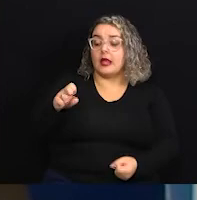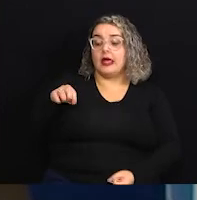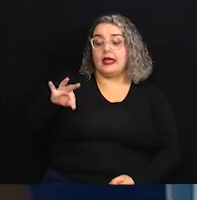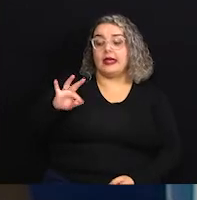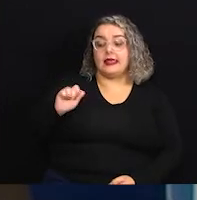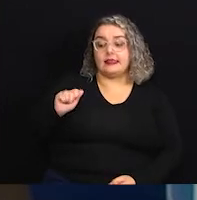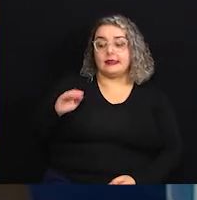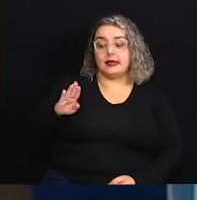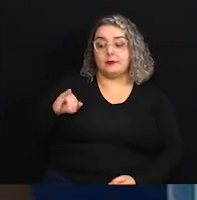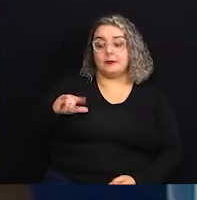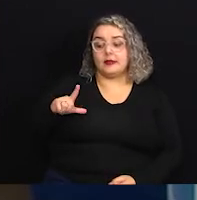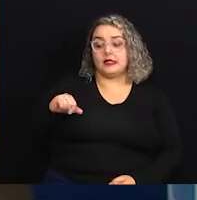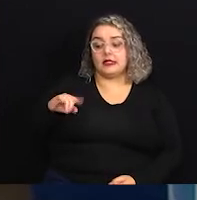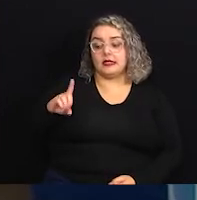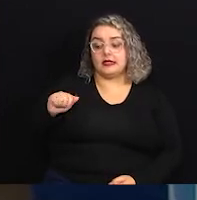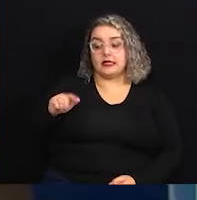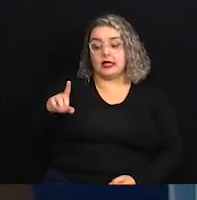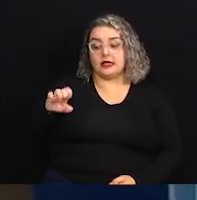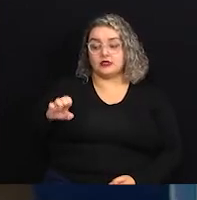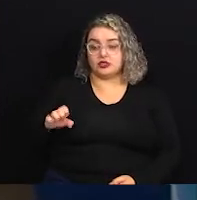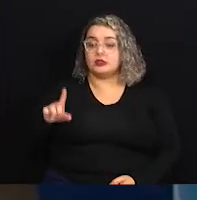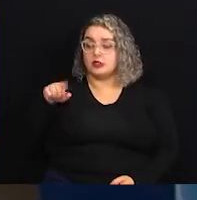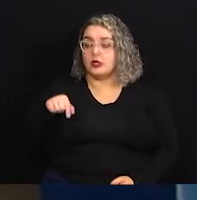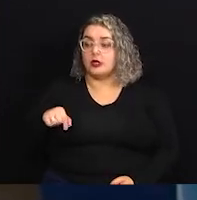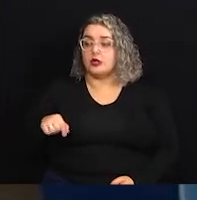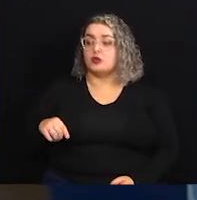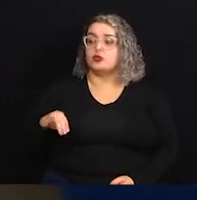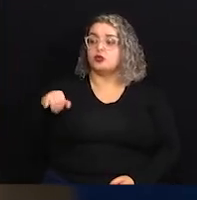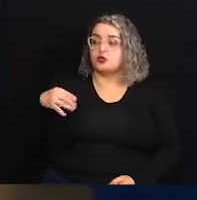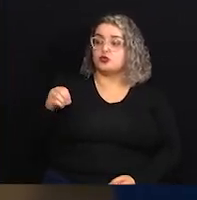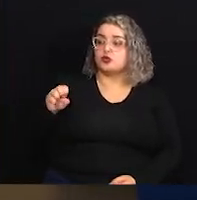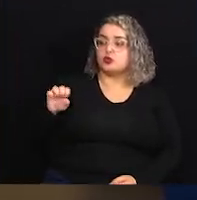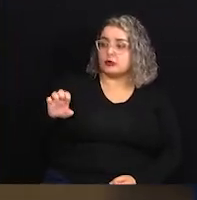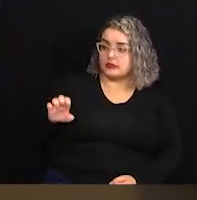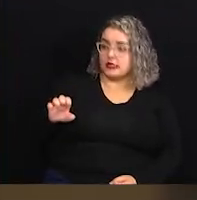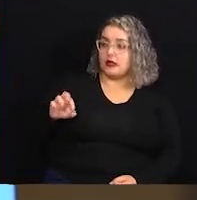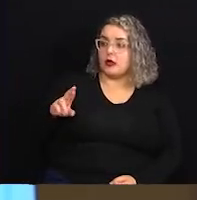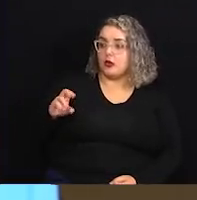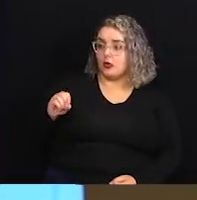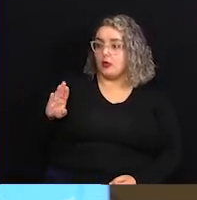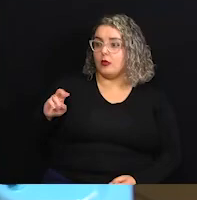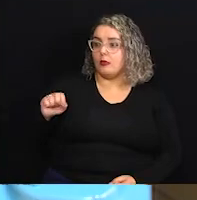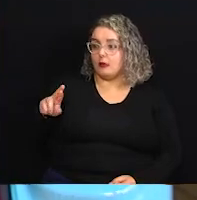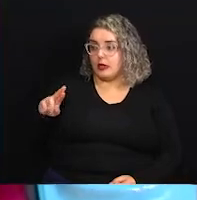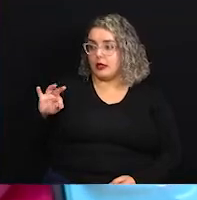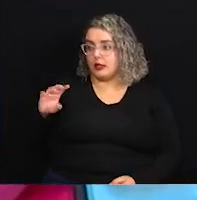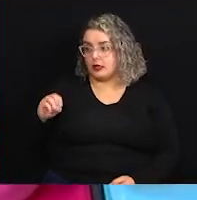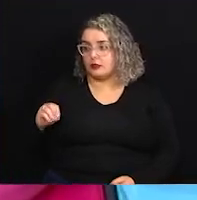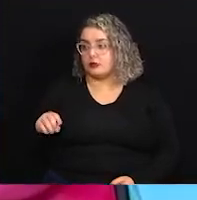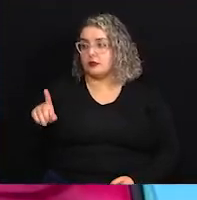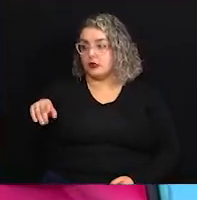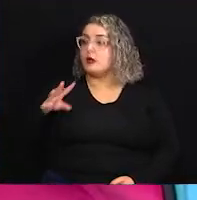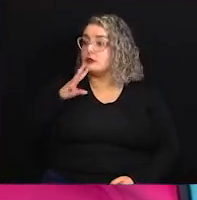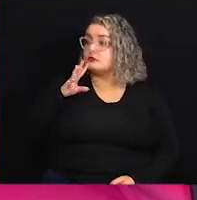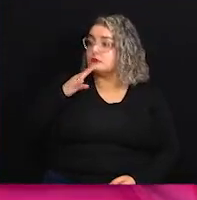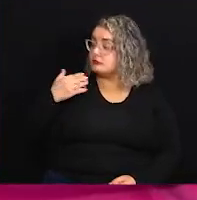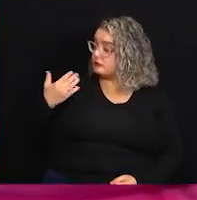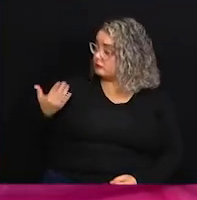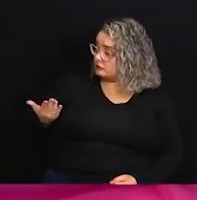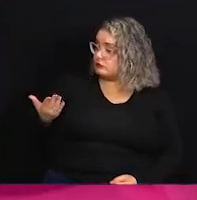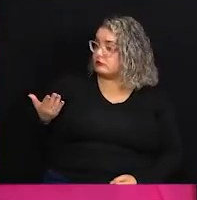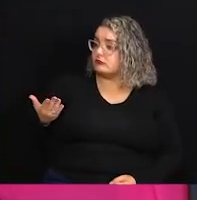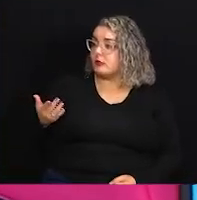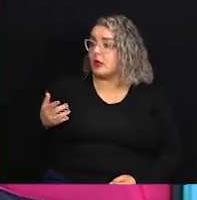rentabilidade, está muito colocada no negócio do José Roberto. A gente veio até aqui conhecer o local onde ele expõe